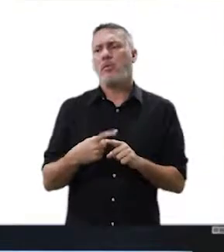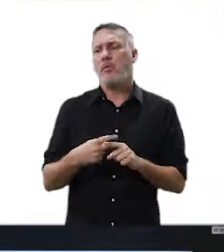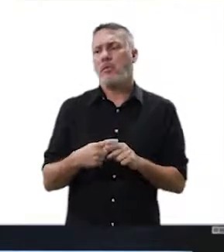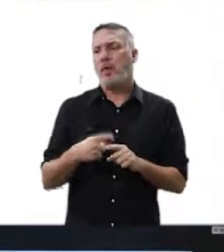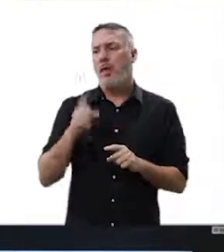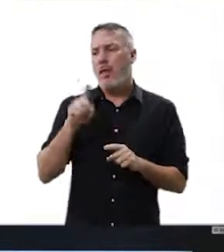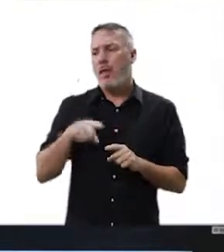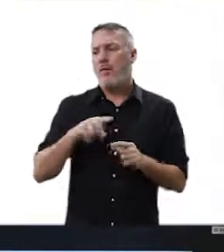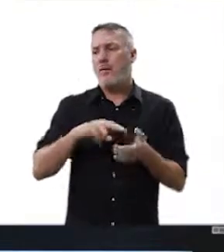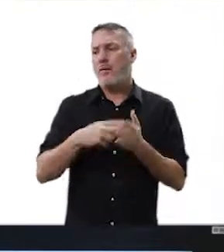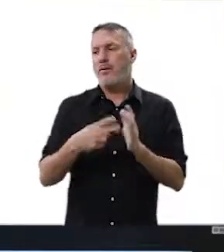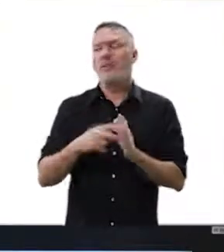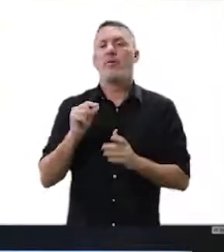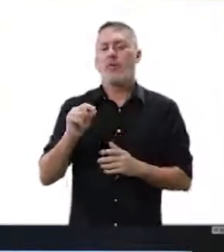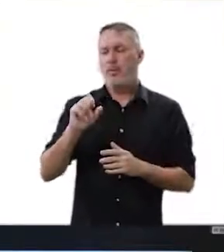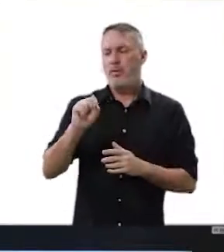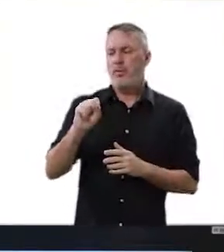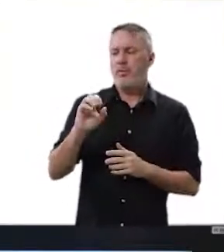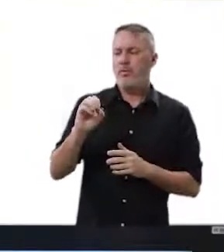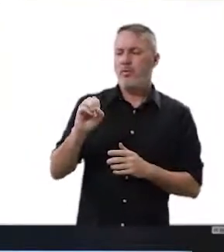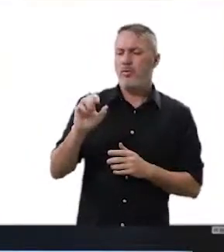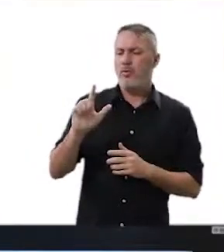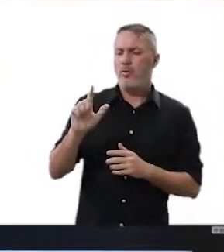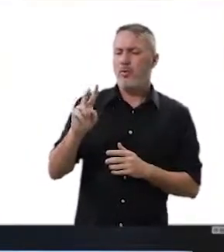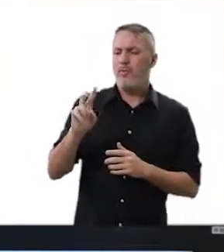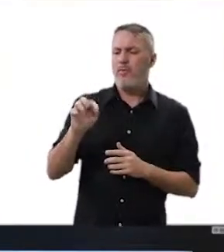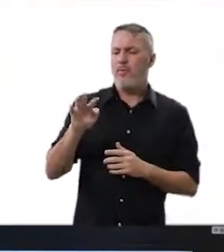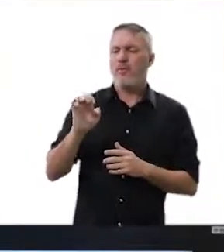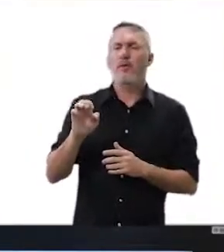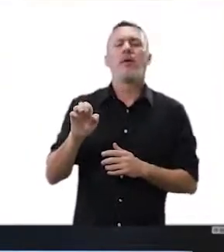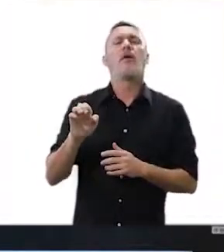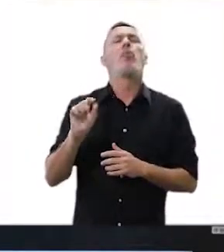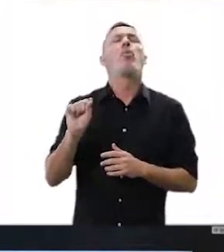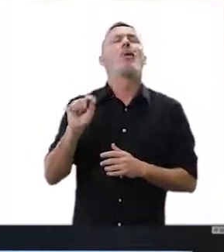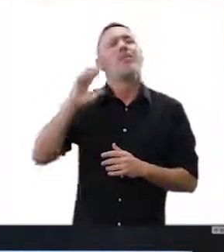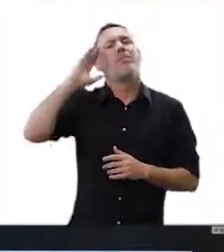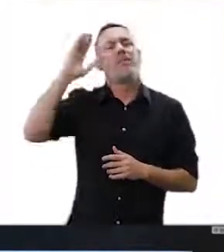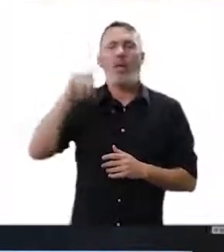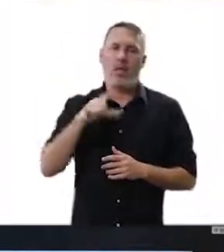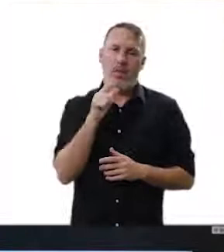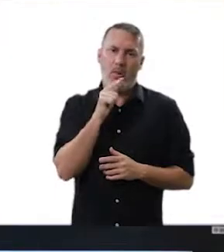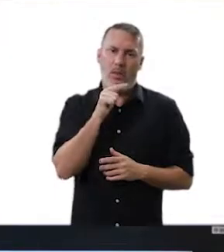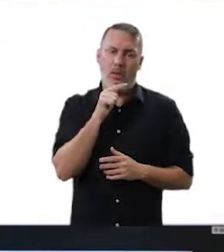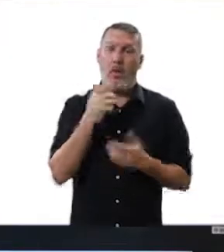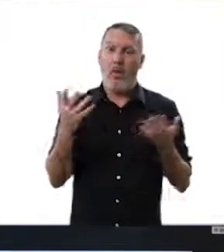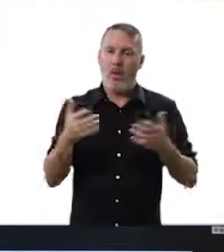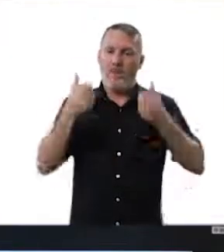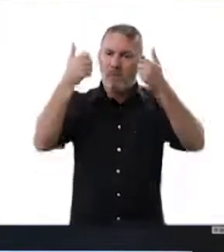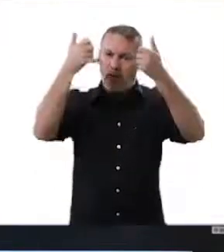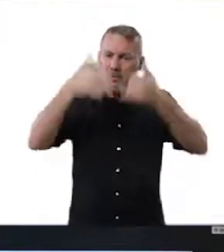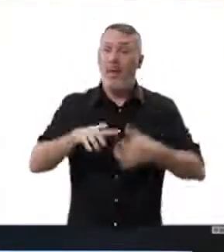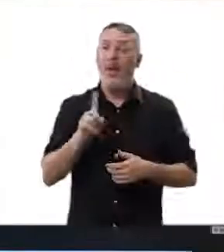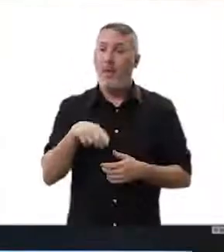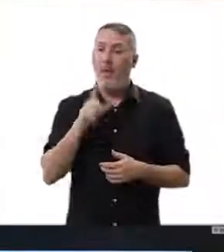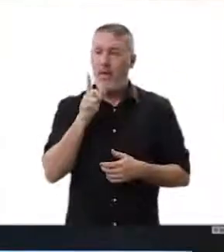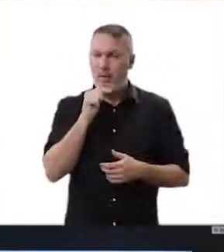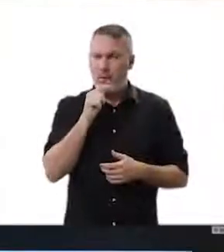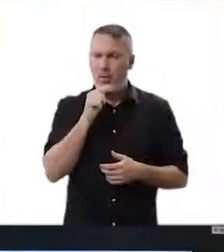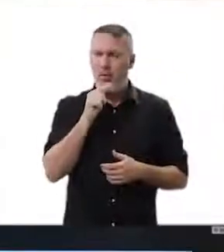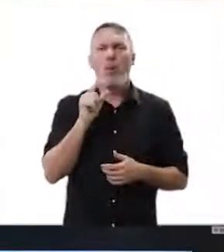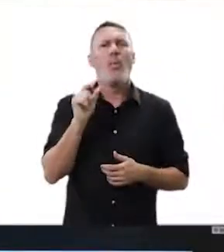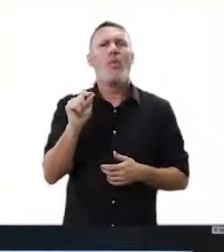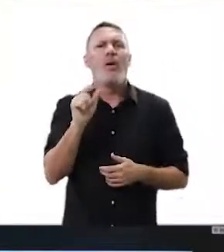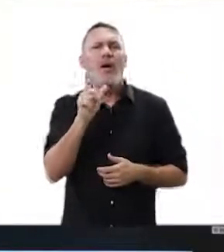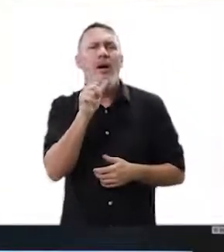vai passar de um meio hipotônico para um meio hipertônico. Então ela vai passar do meio